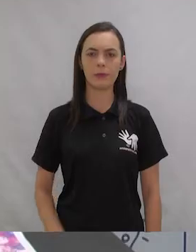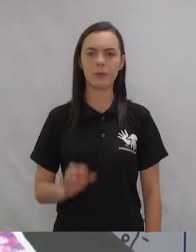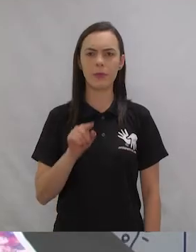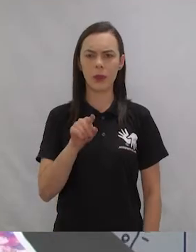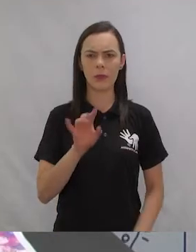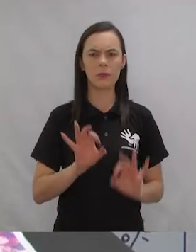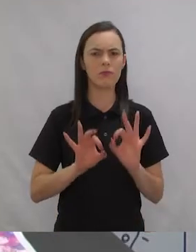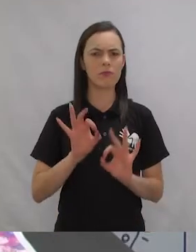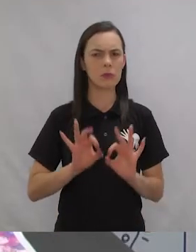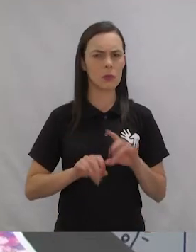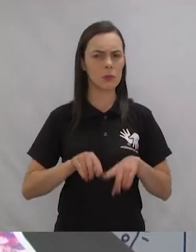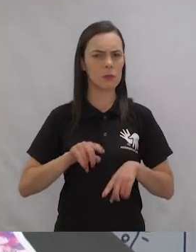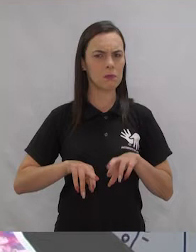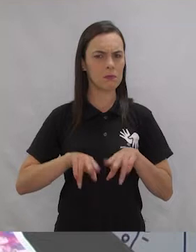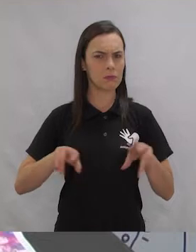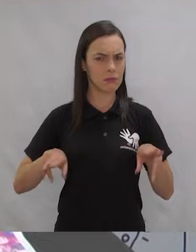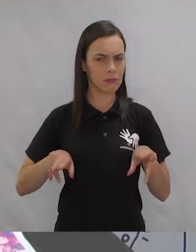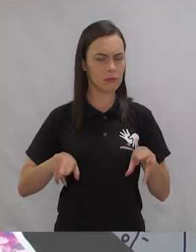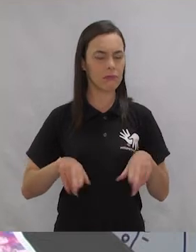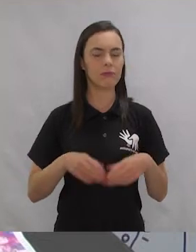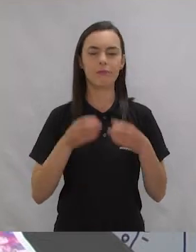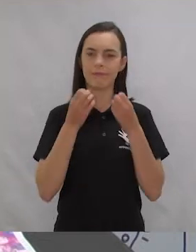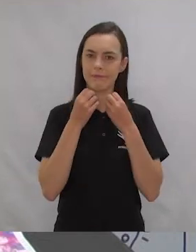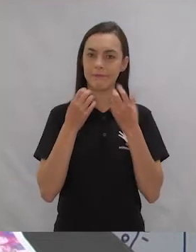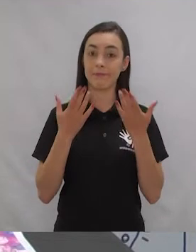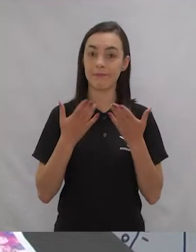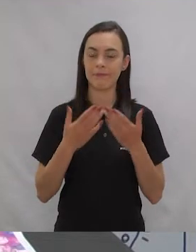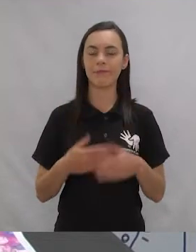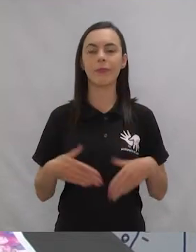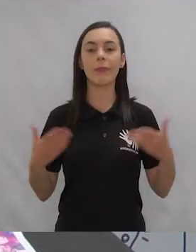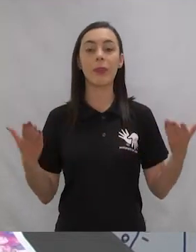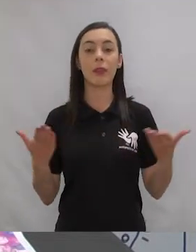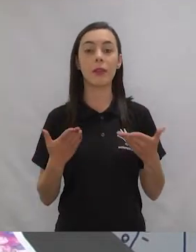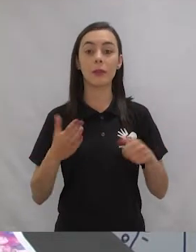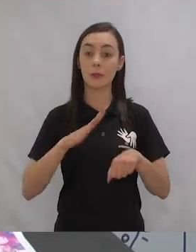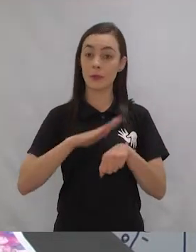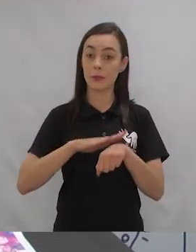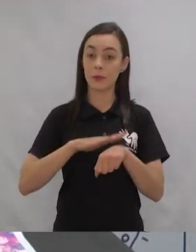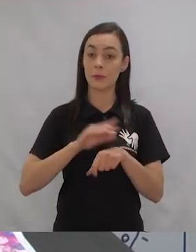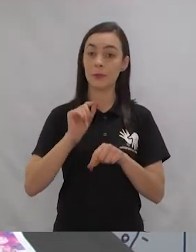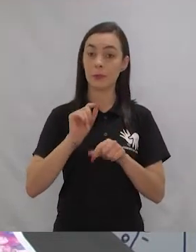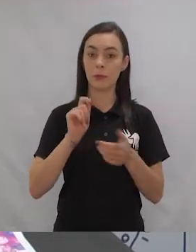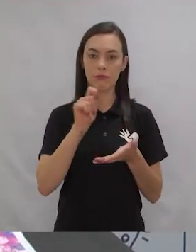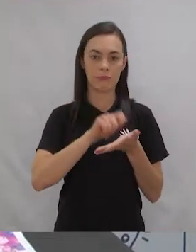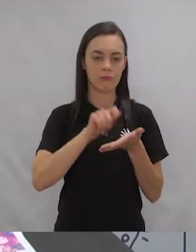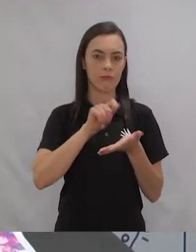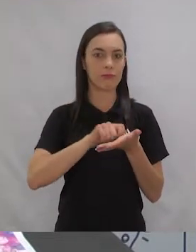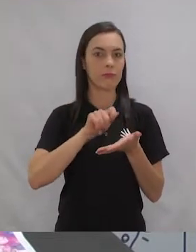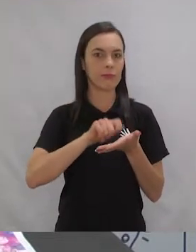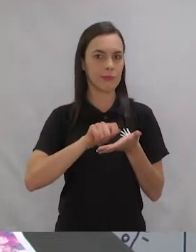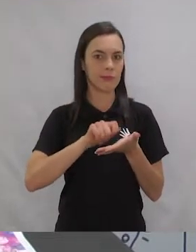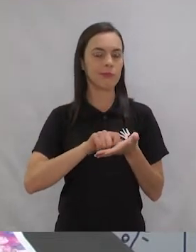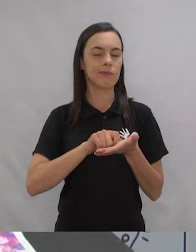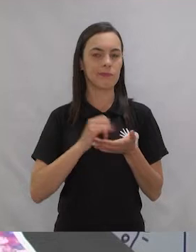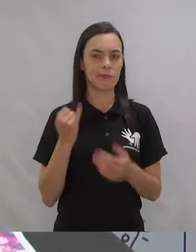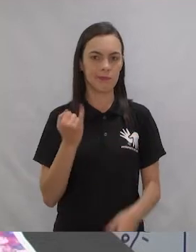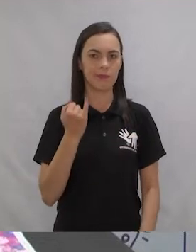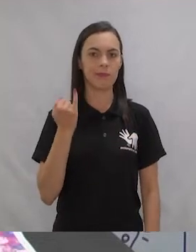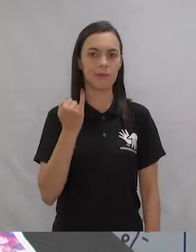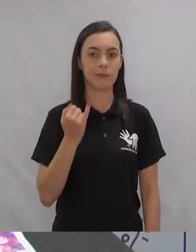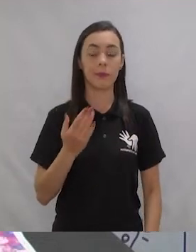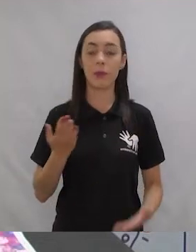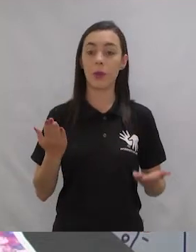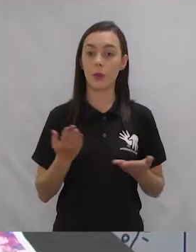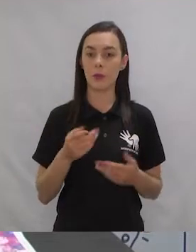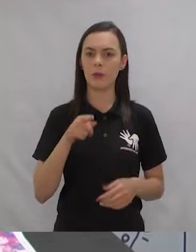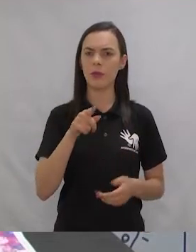Já separaram o material? Que bom! Então agora nós vamos para o momento do nosso registro no caderno.